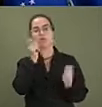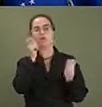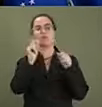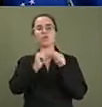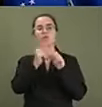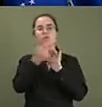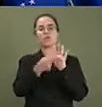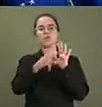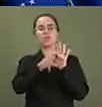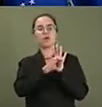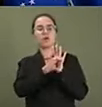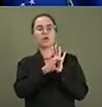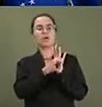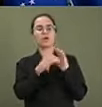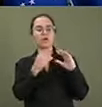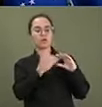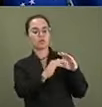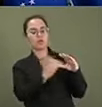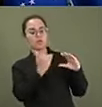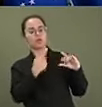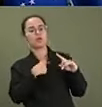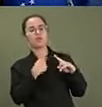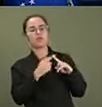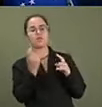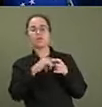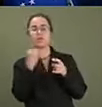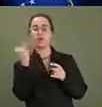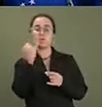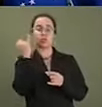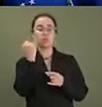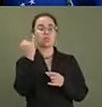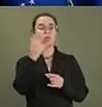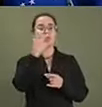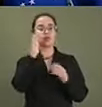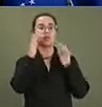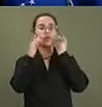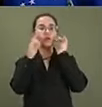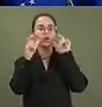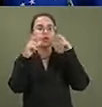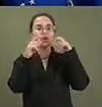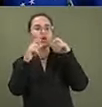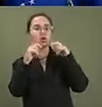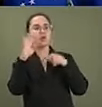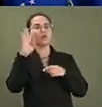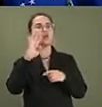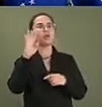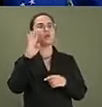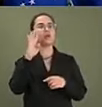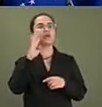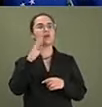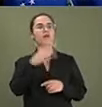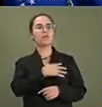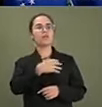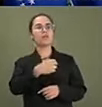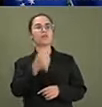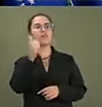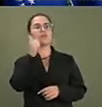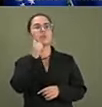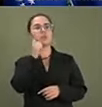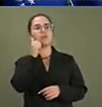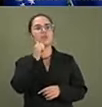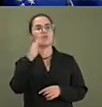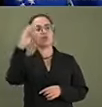esse projeto de ler e encaminhar para a gente que eu acho que é de suma importância mesmo foca aqui que legal sô filha de militares